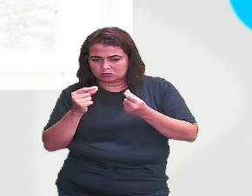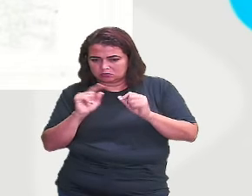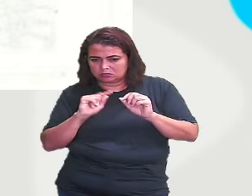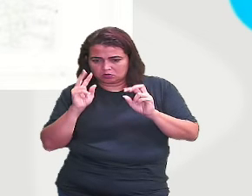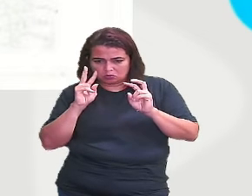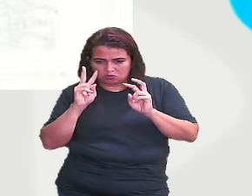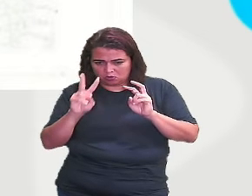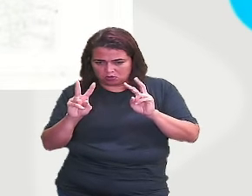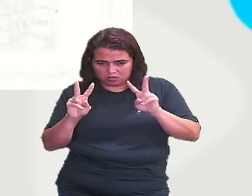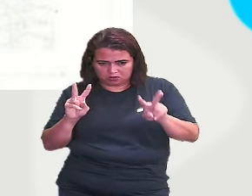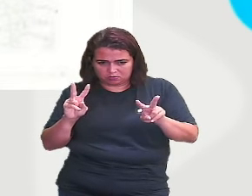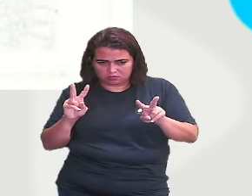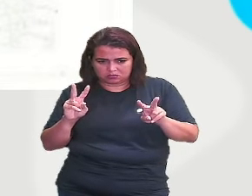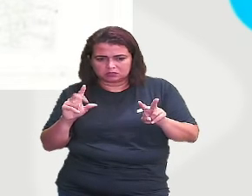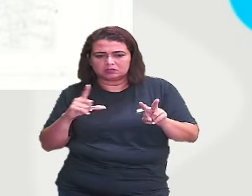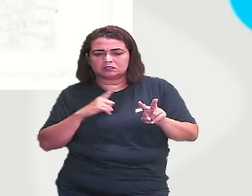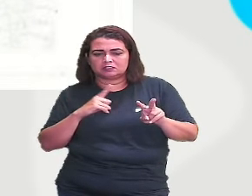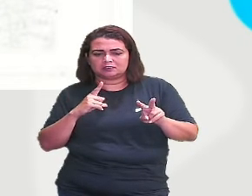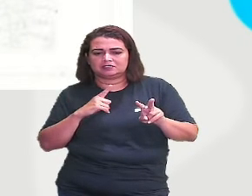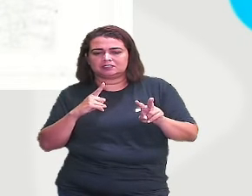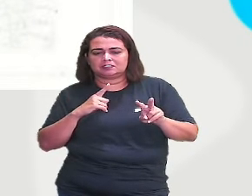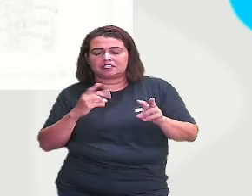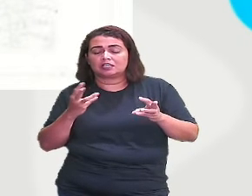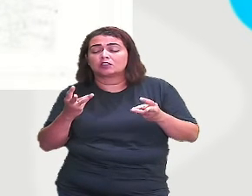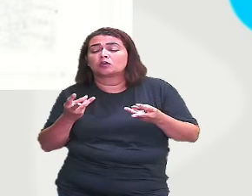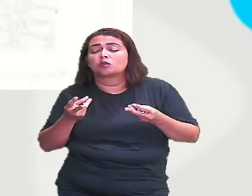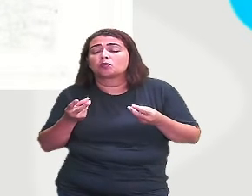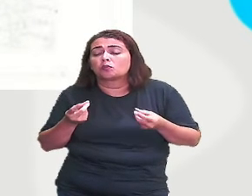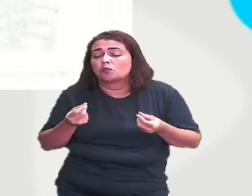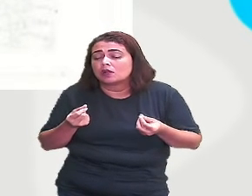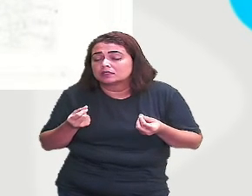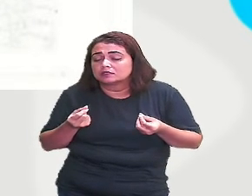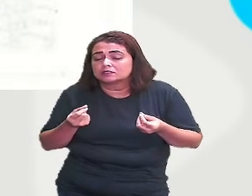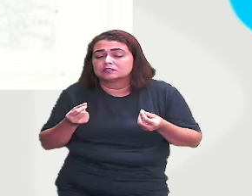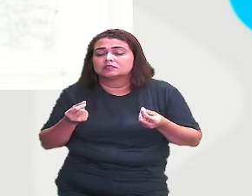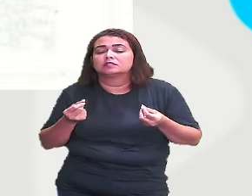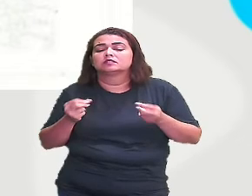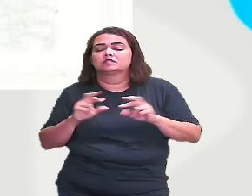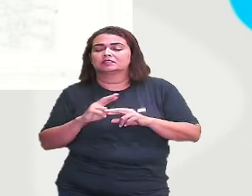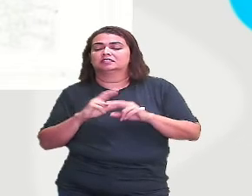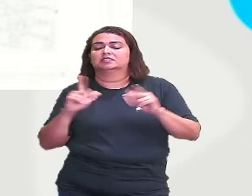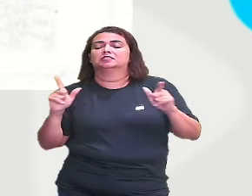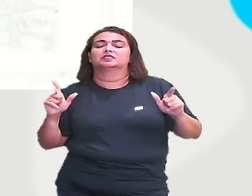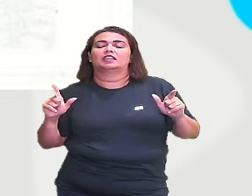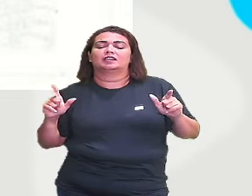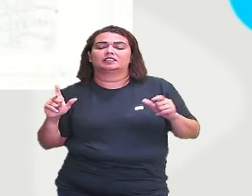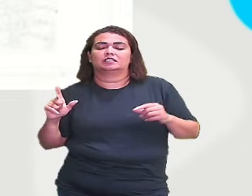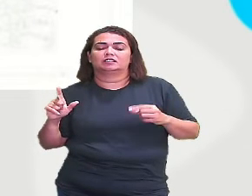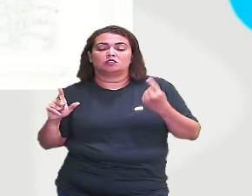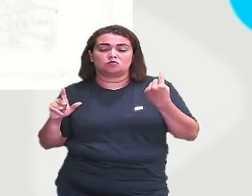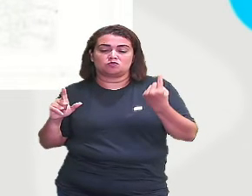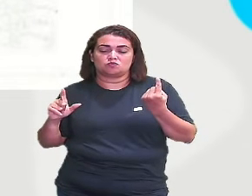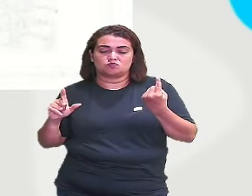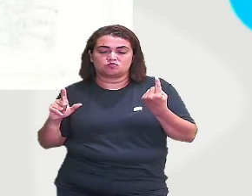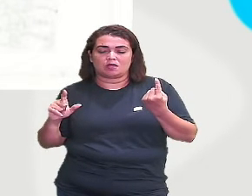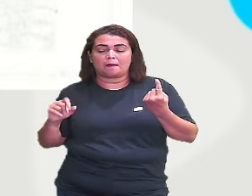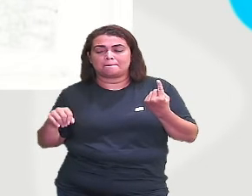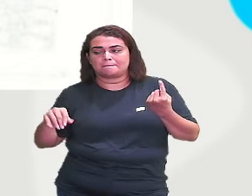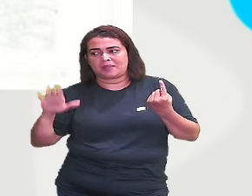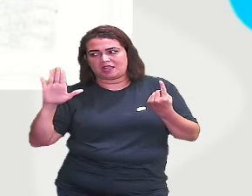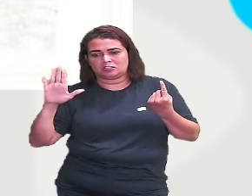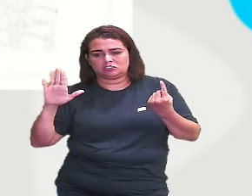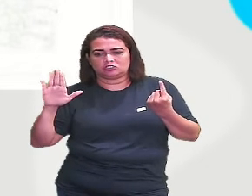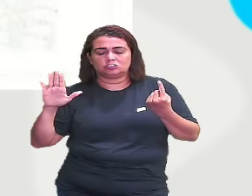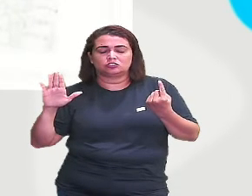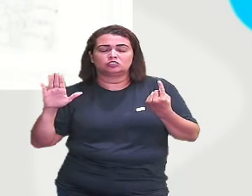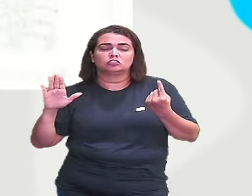Só de olhar, eu tô vendo que a quantidade que ela deu foi diferente. Uma sobrinha ficou com mais e a